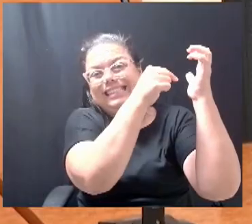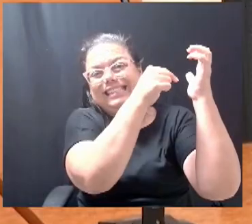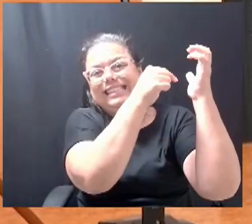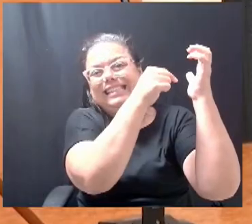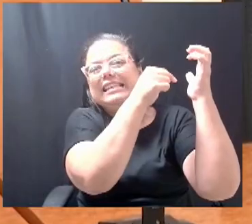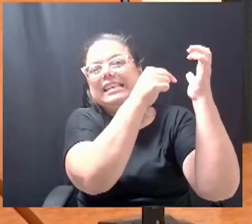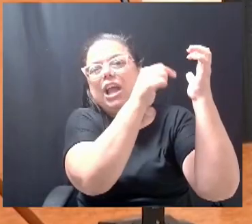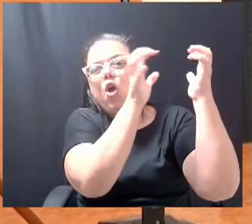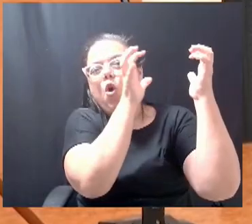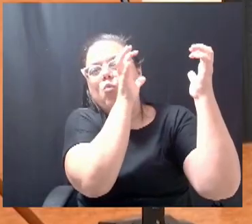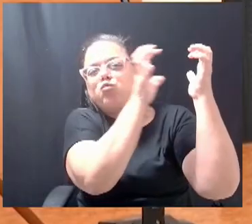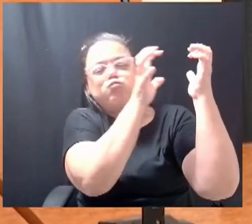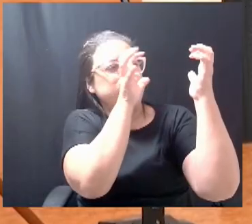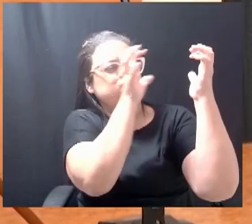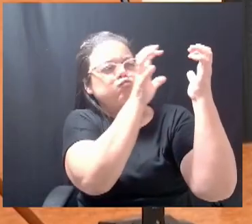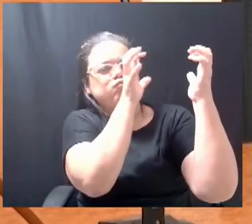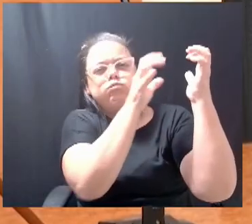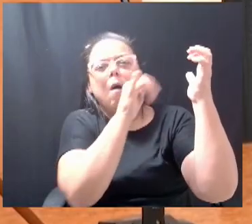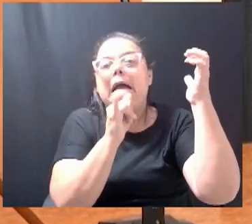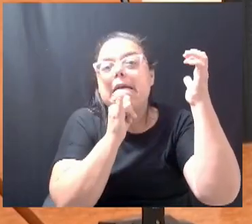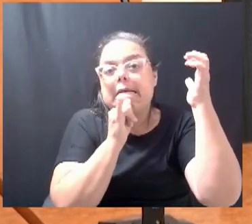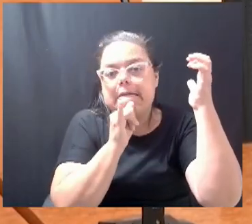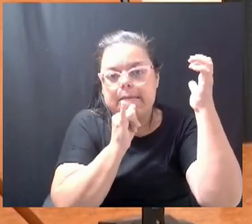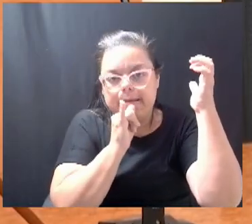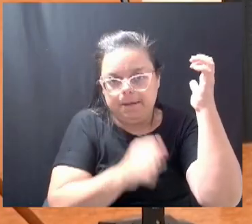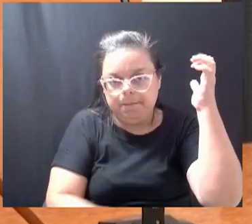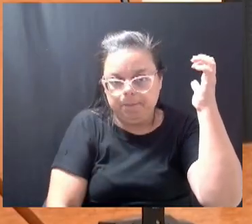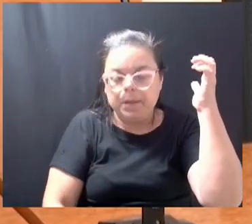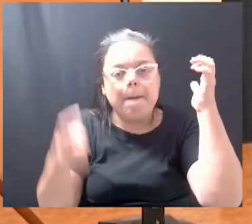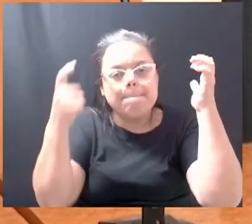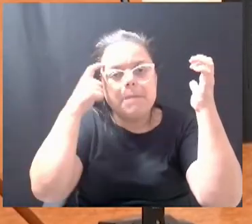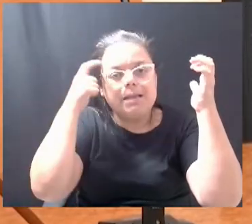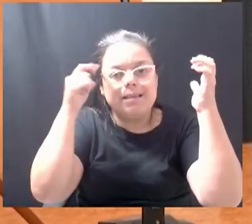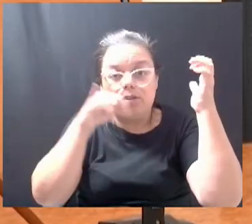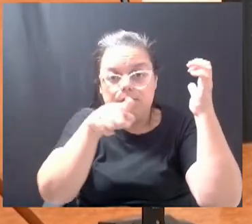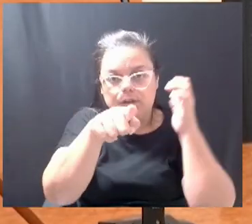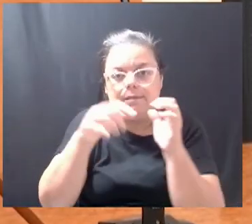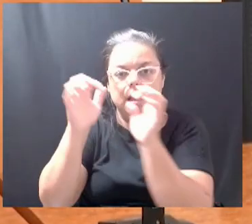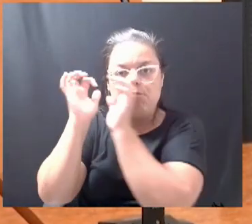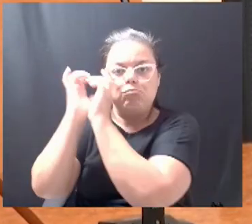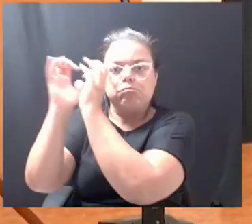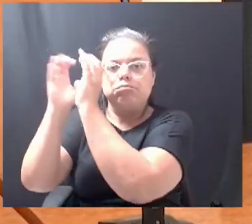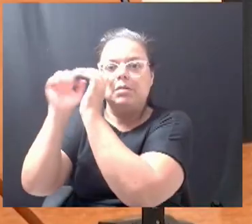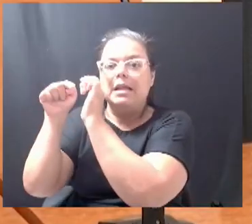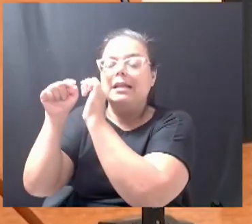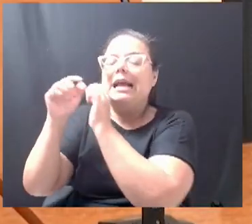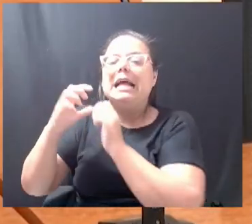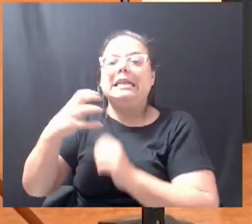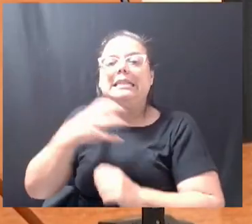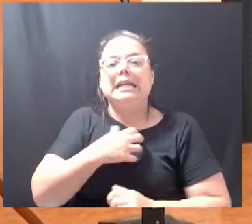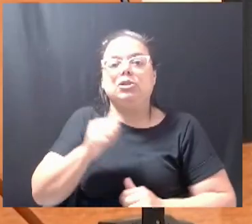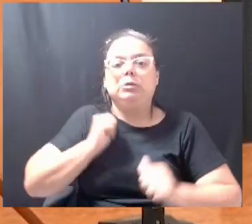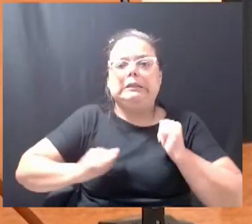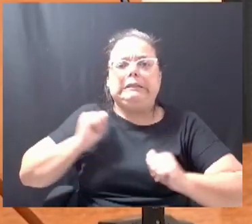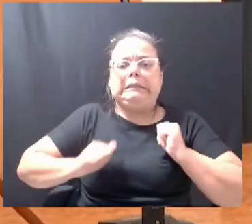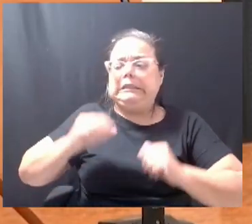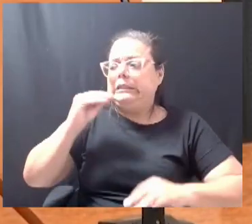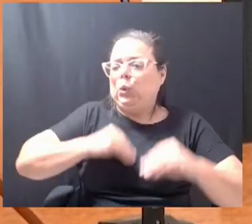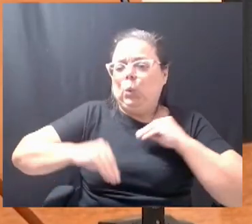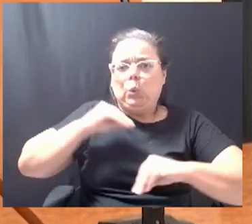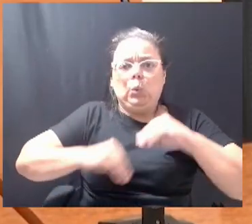coisas. Por exemplo, vamos pensar que você não tem gagueira, você tem uma ansiedade, uma depressão ou uma síndrome do